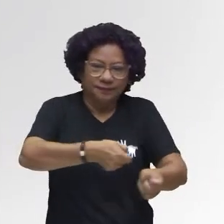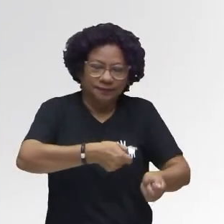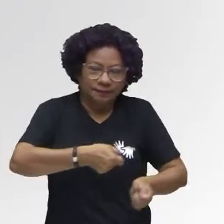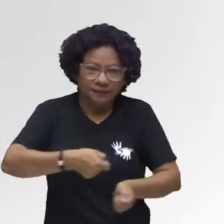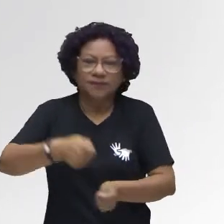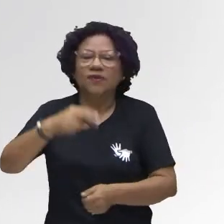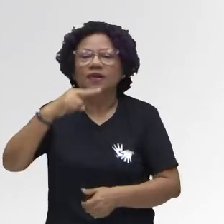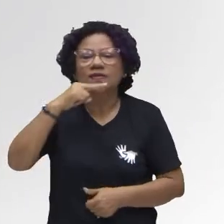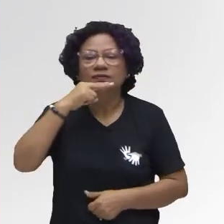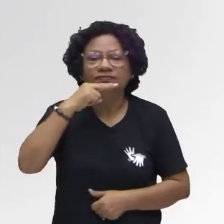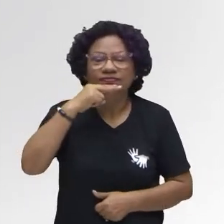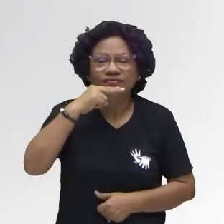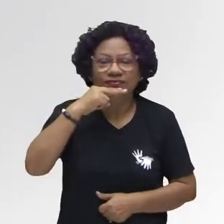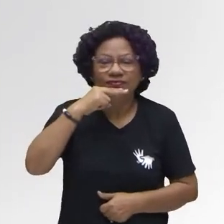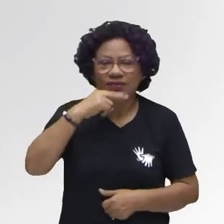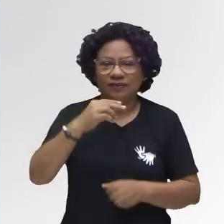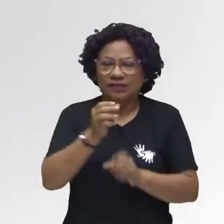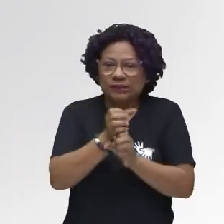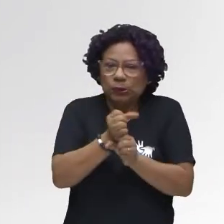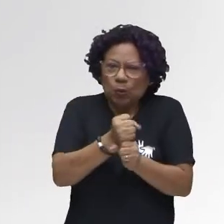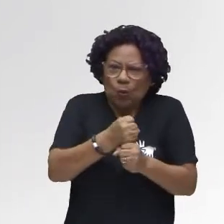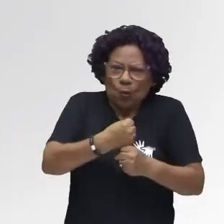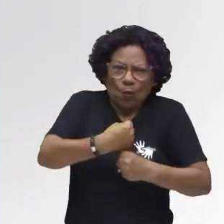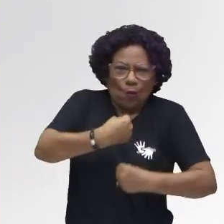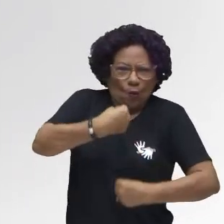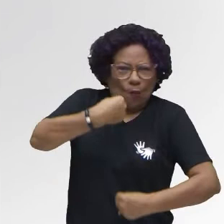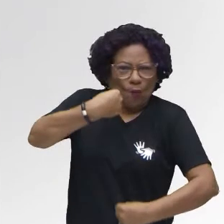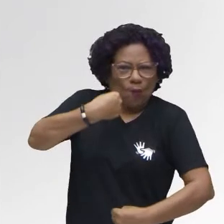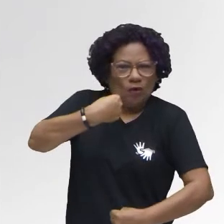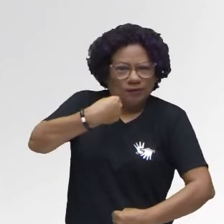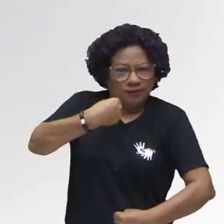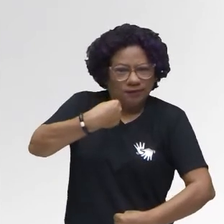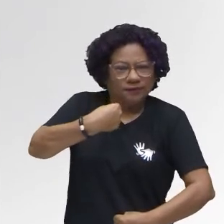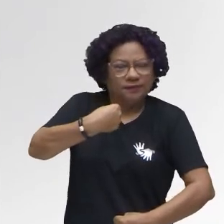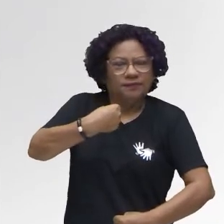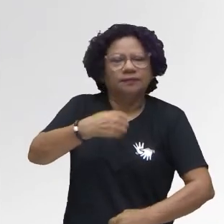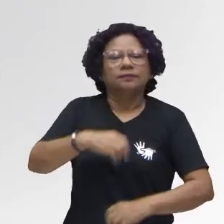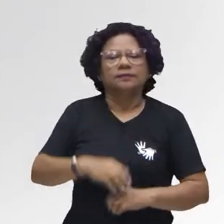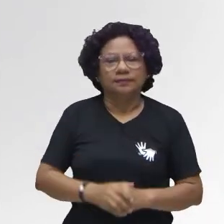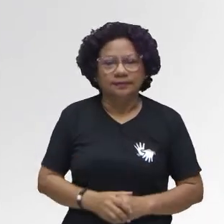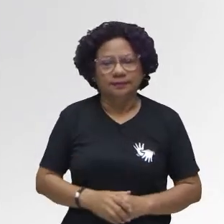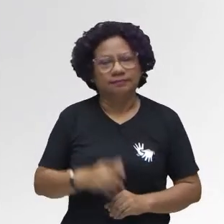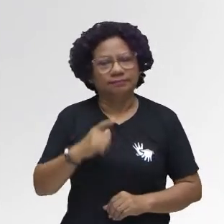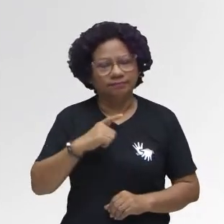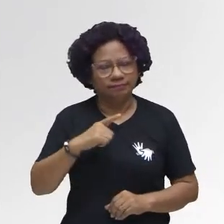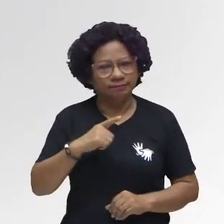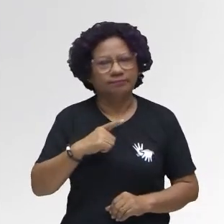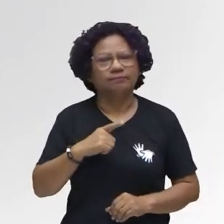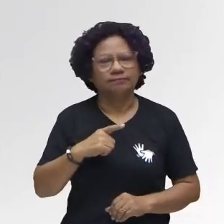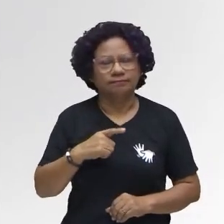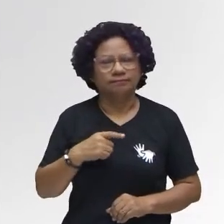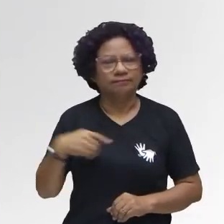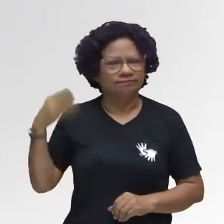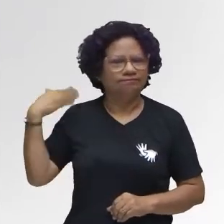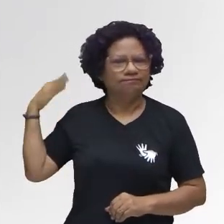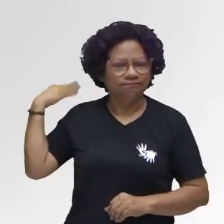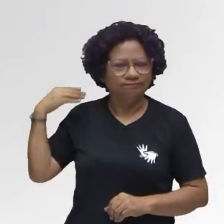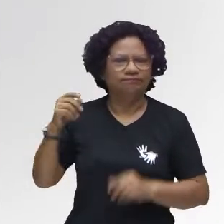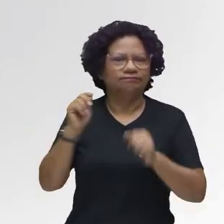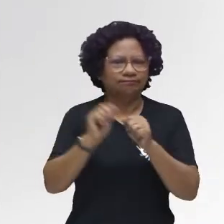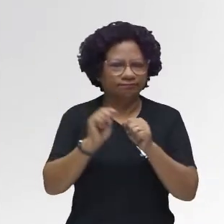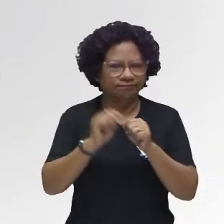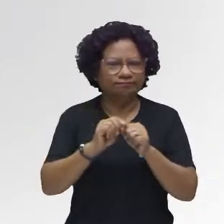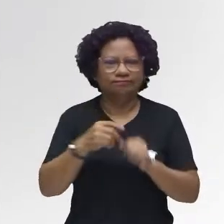Esses bagaços que vocês podem observar no chão, nada mais é do que já a cana-de-açúcar moída. E aí o